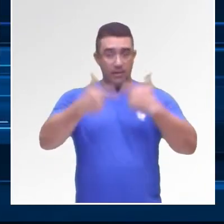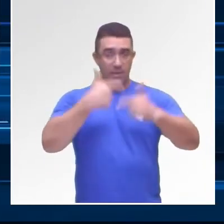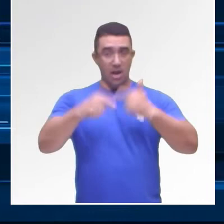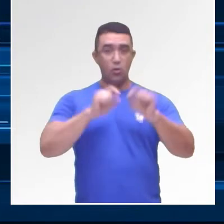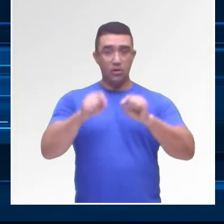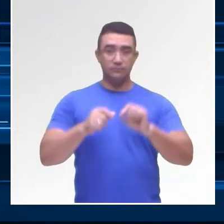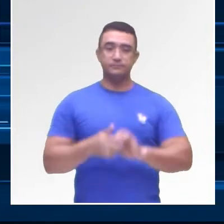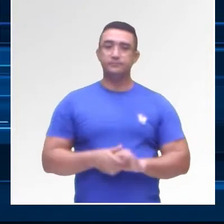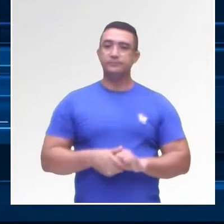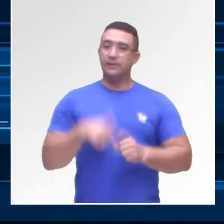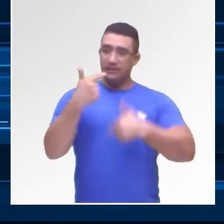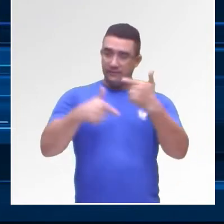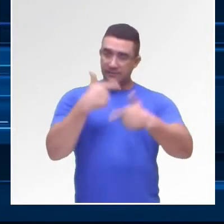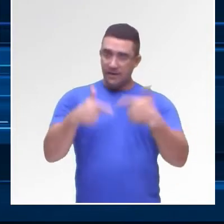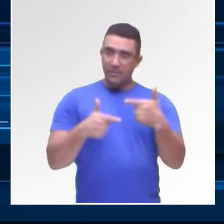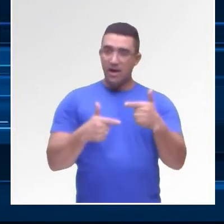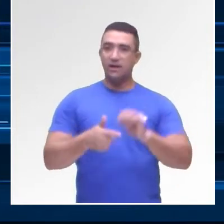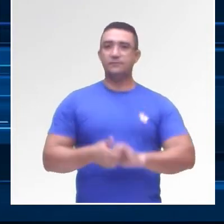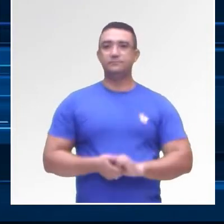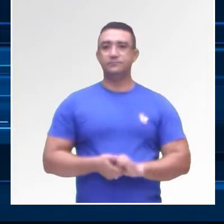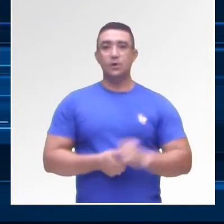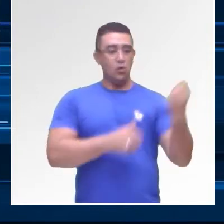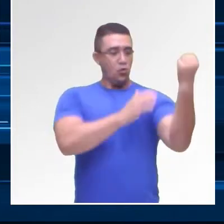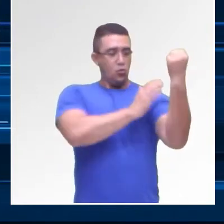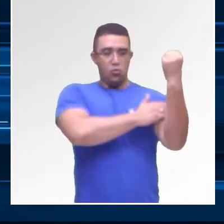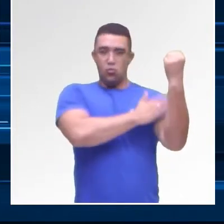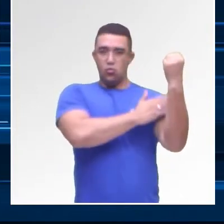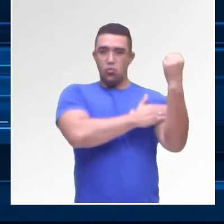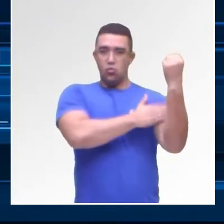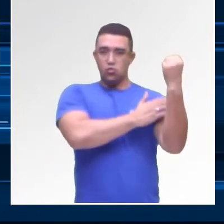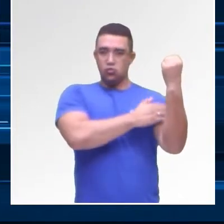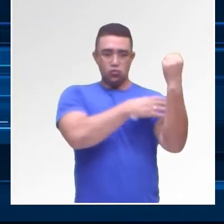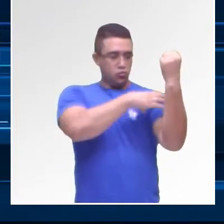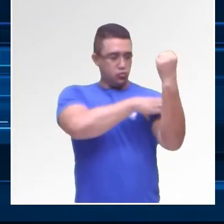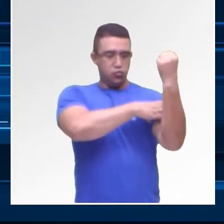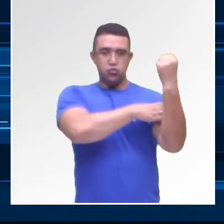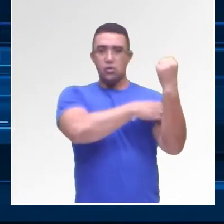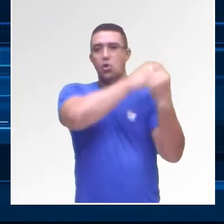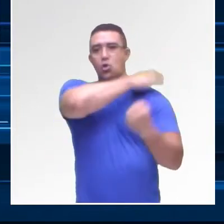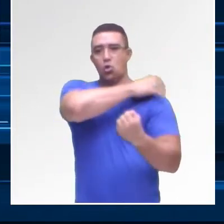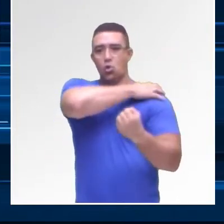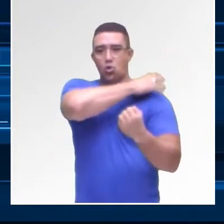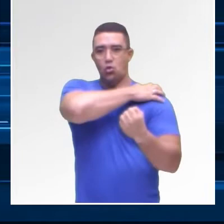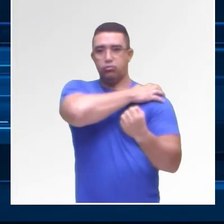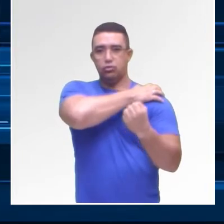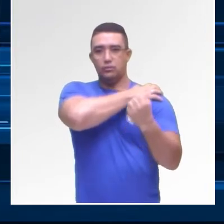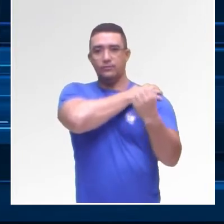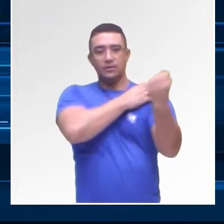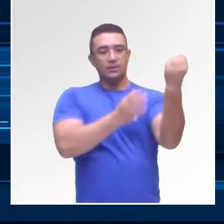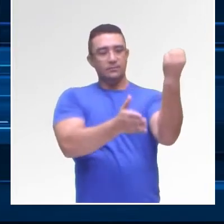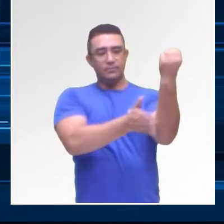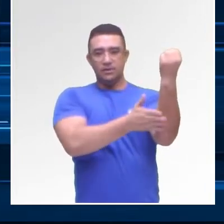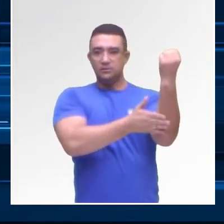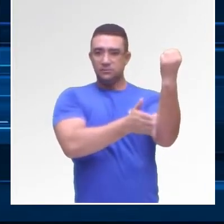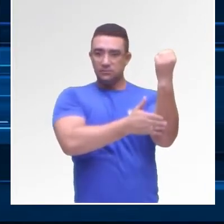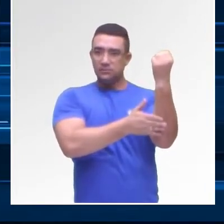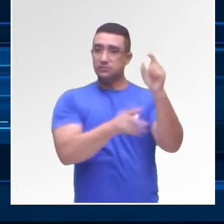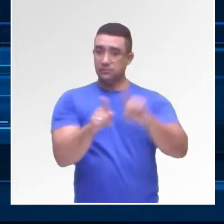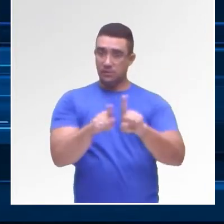vemos que ele trabalha bastante o músculo deltoide do braço, aqui do ombro, o bíceps do